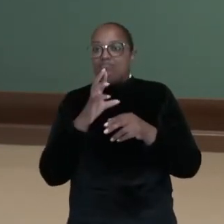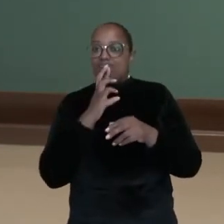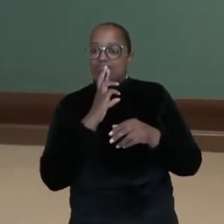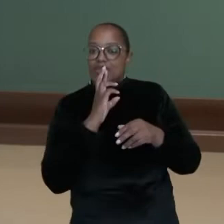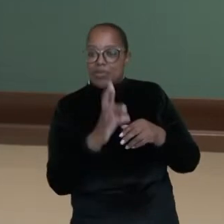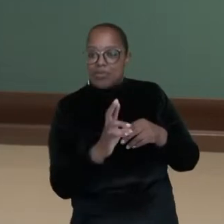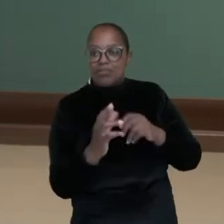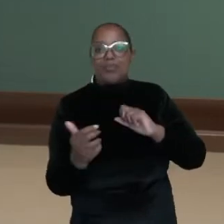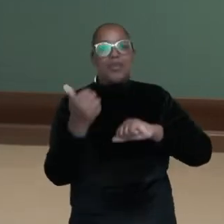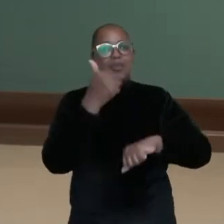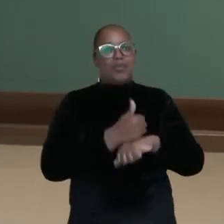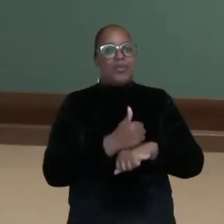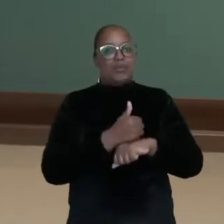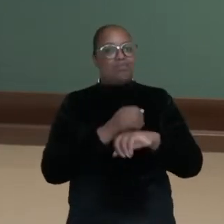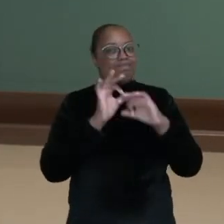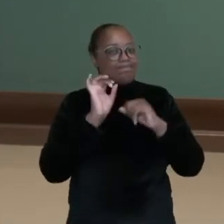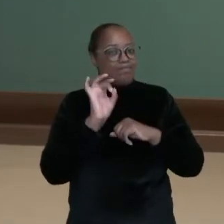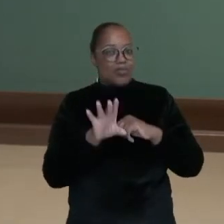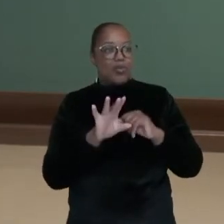líder.